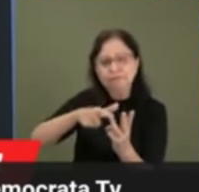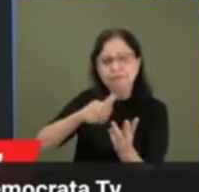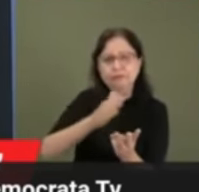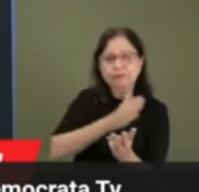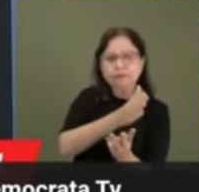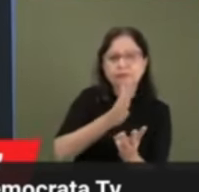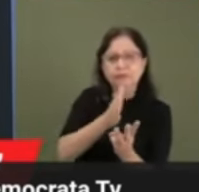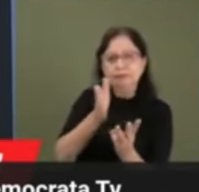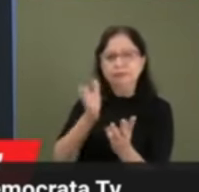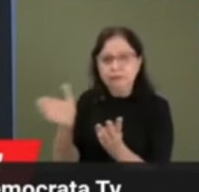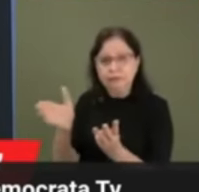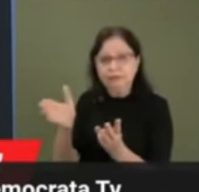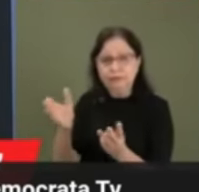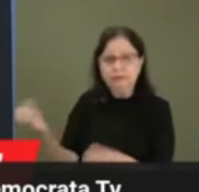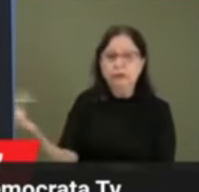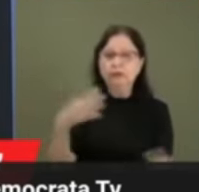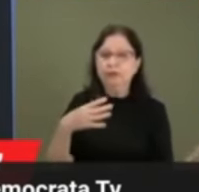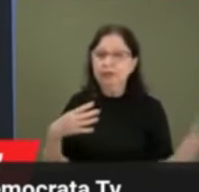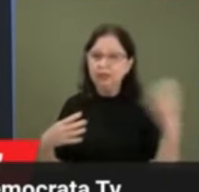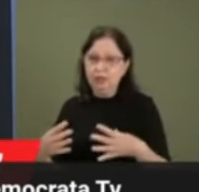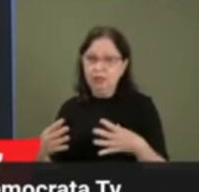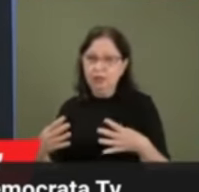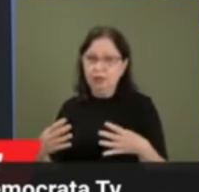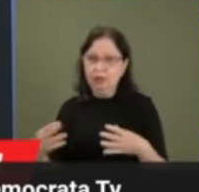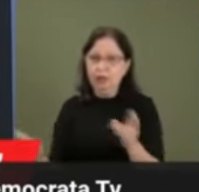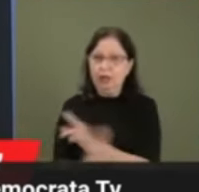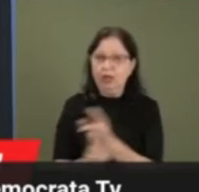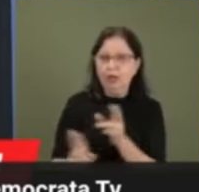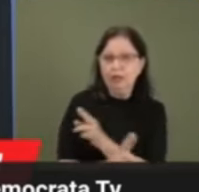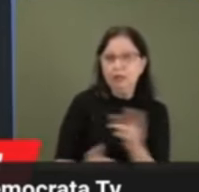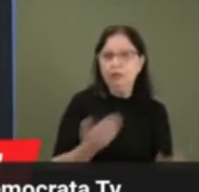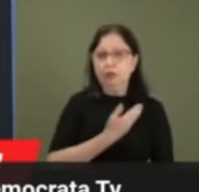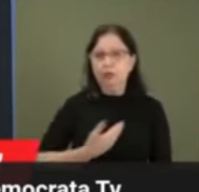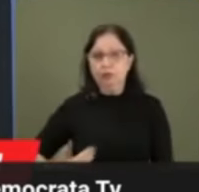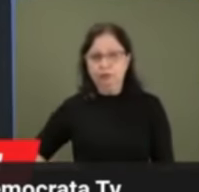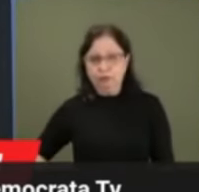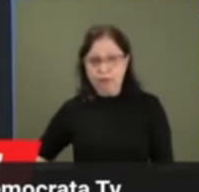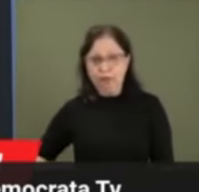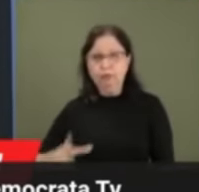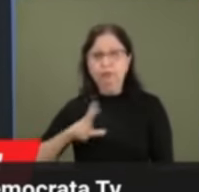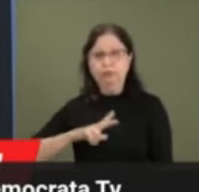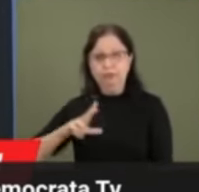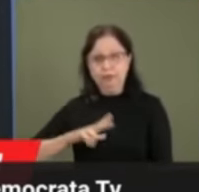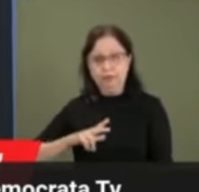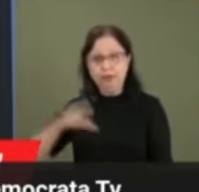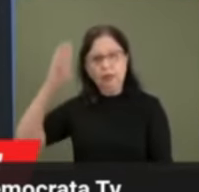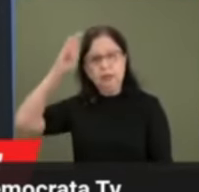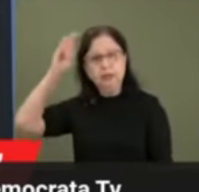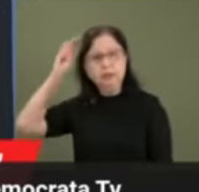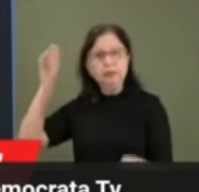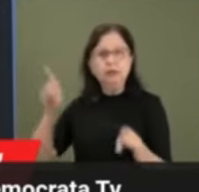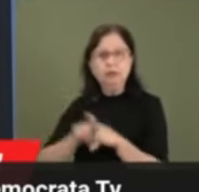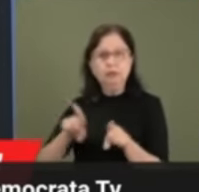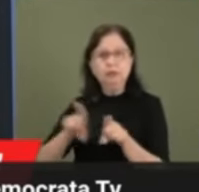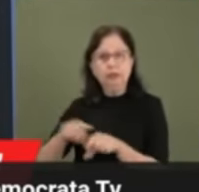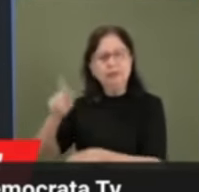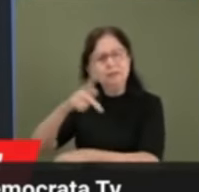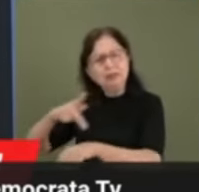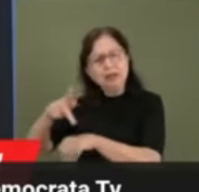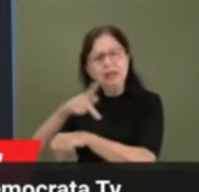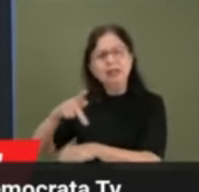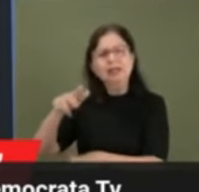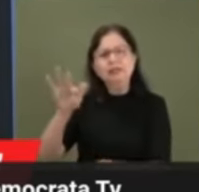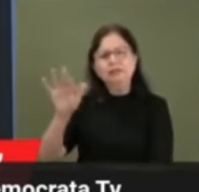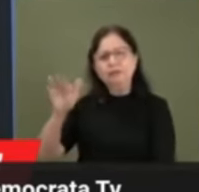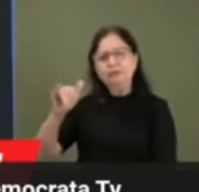relação entre governo iniciativa privada e a academia bom é importante dizer que a pequenina Finlândia ocupa hoje um